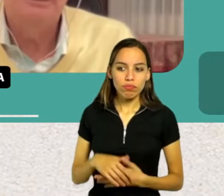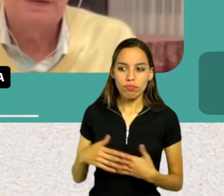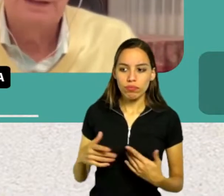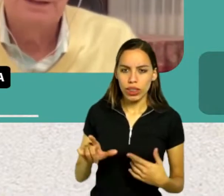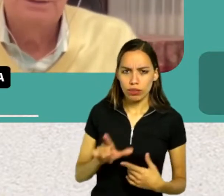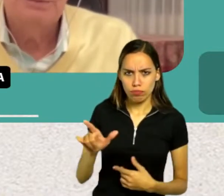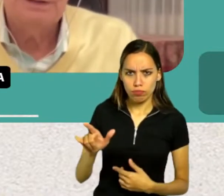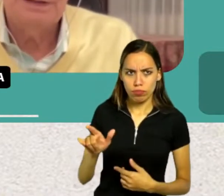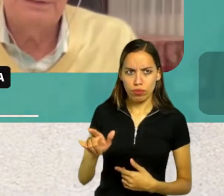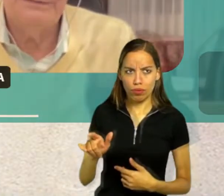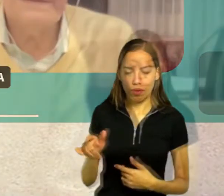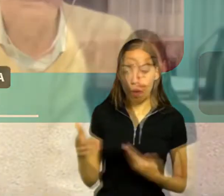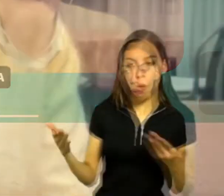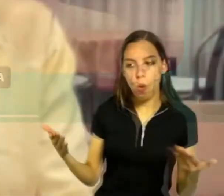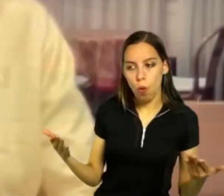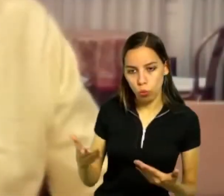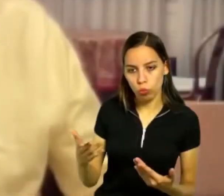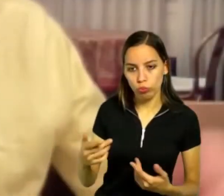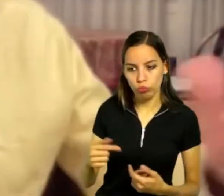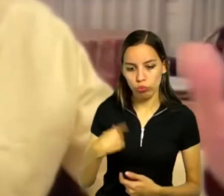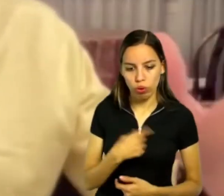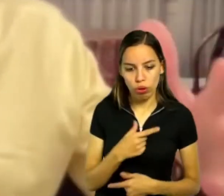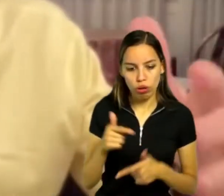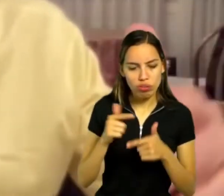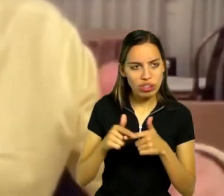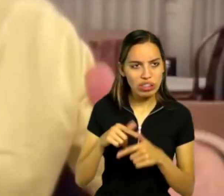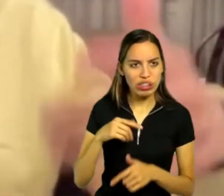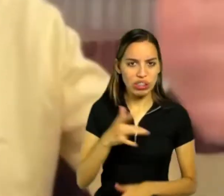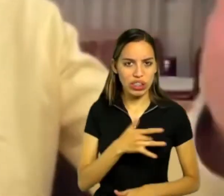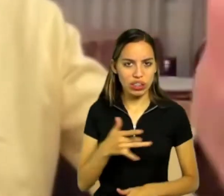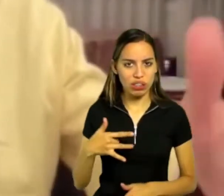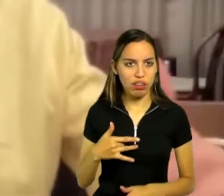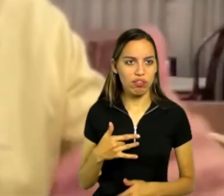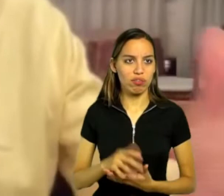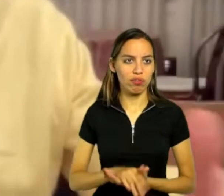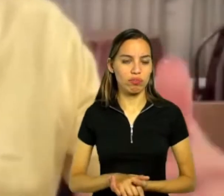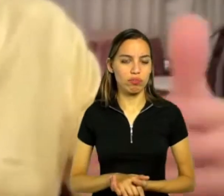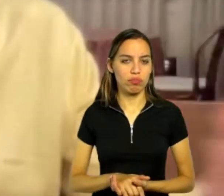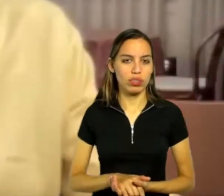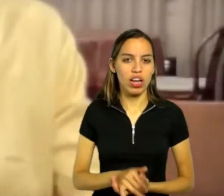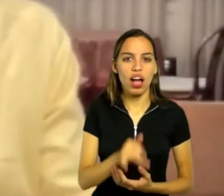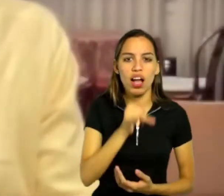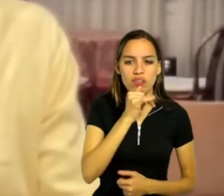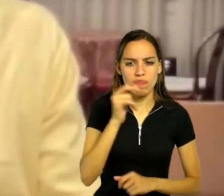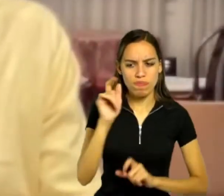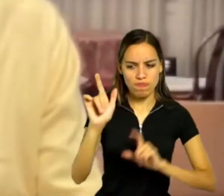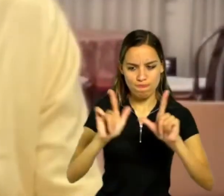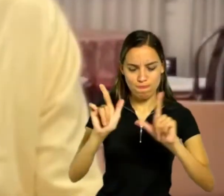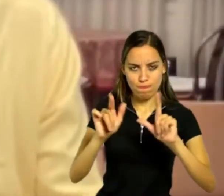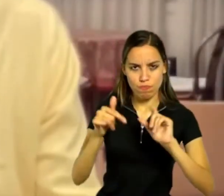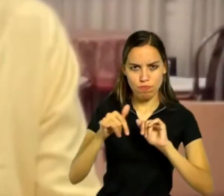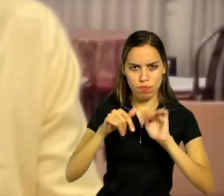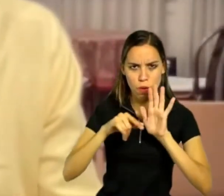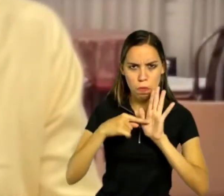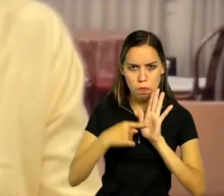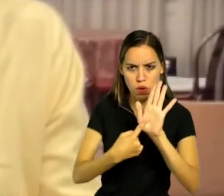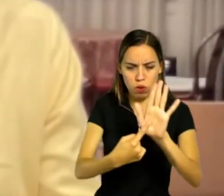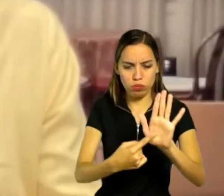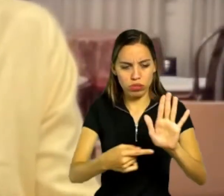avolumando. Porque você pega de que morre uma moça, um rapaz de 30 anos, morre de